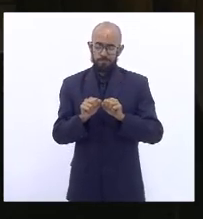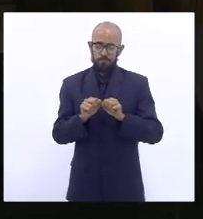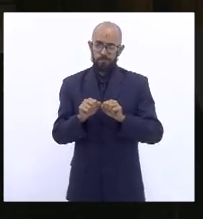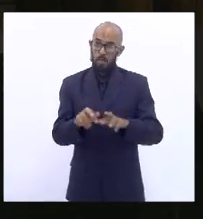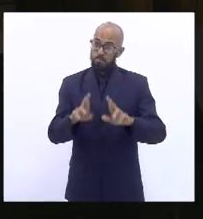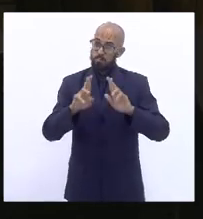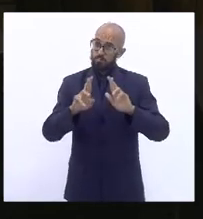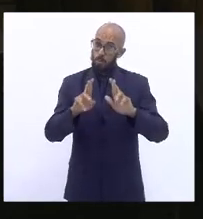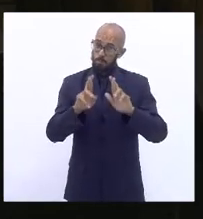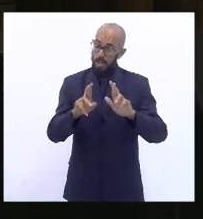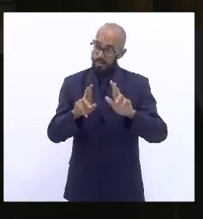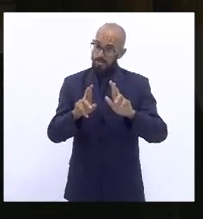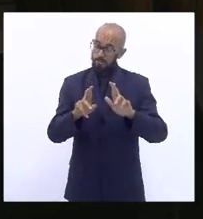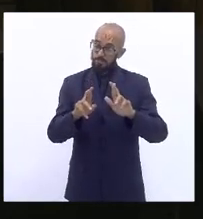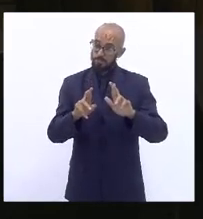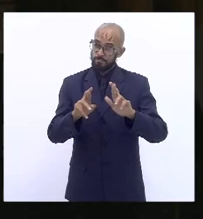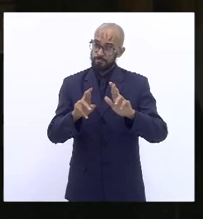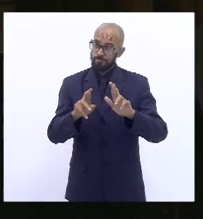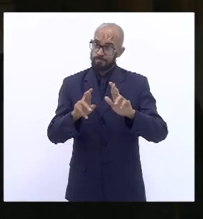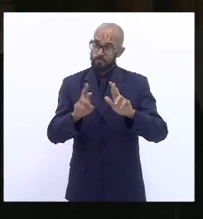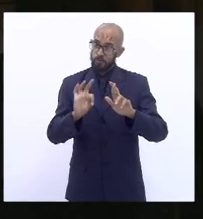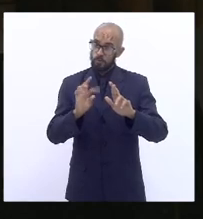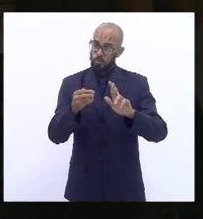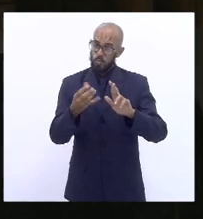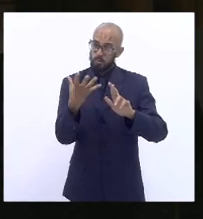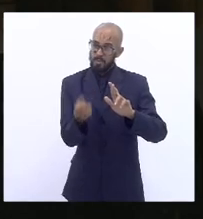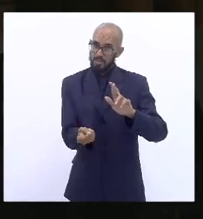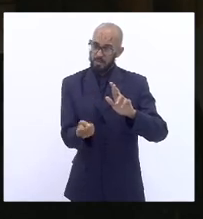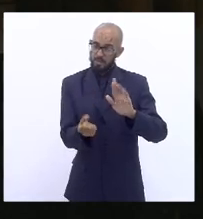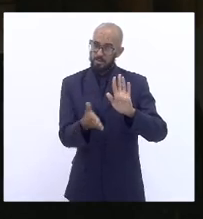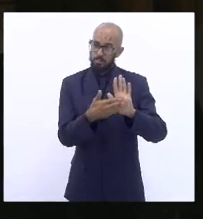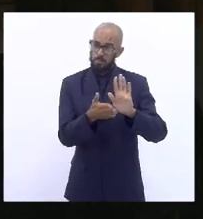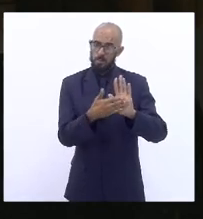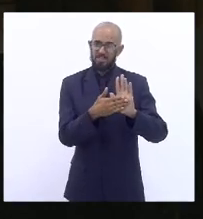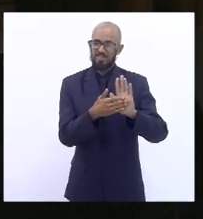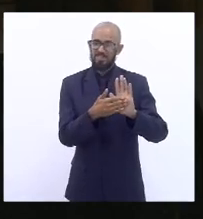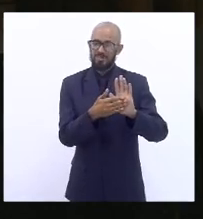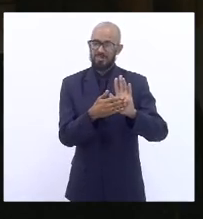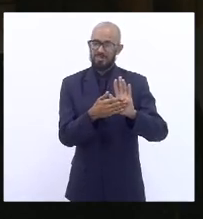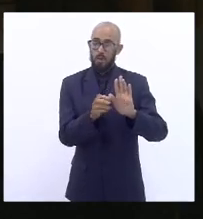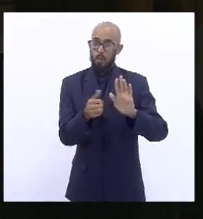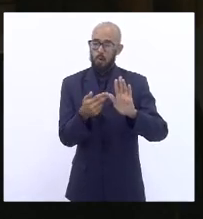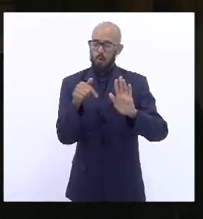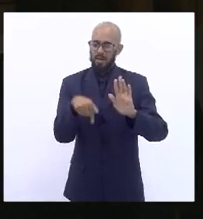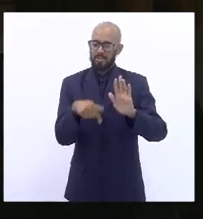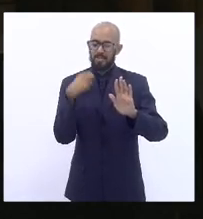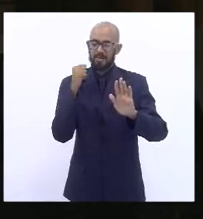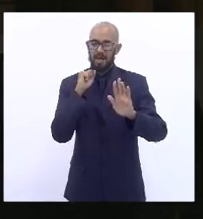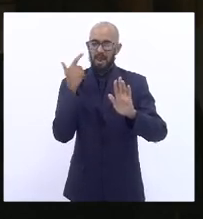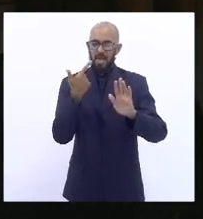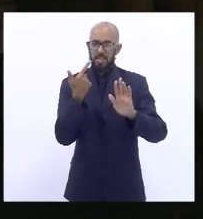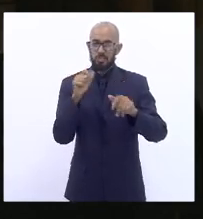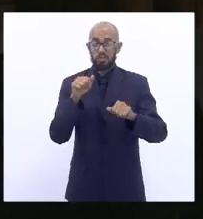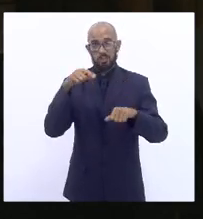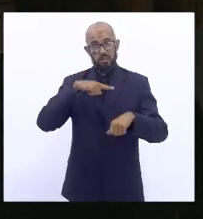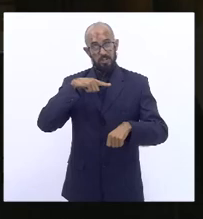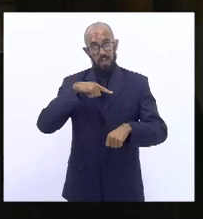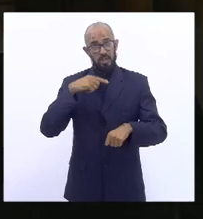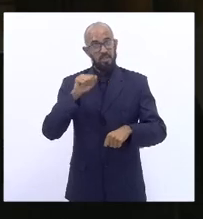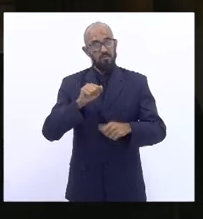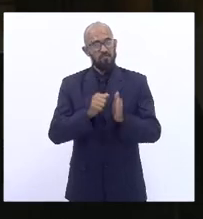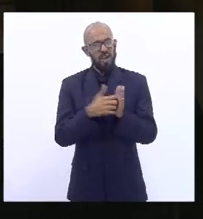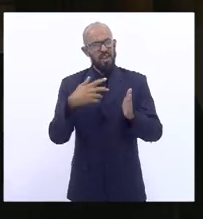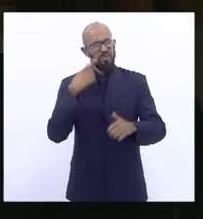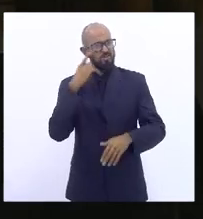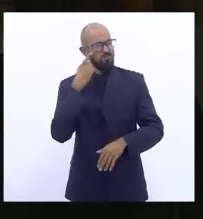coração que todos aqui possam abraçar essa proposta, seja no parlamento, e aqui temos grandes parlamentares como Luiz